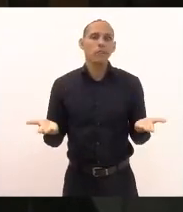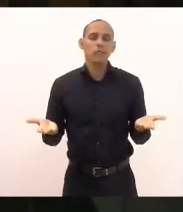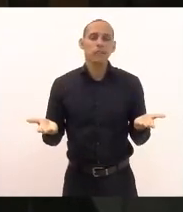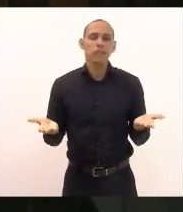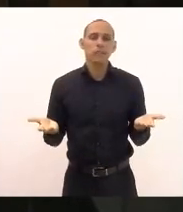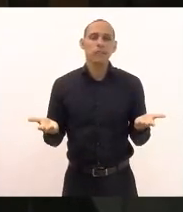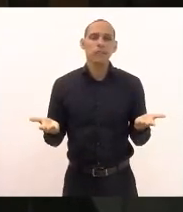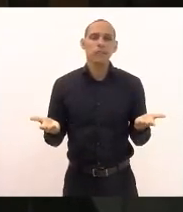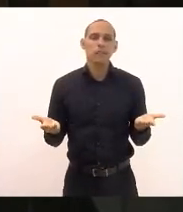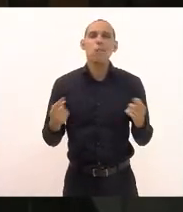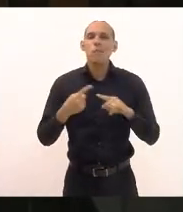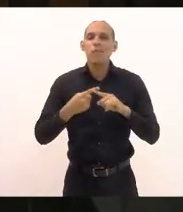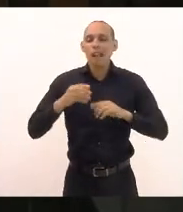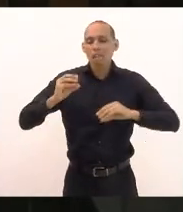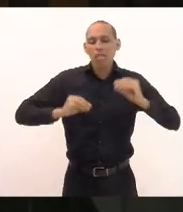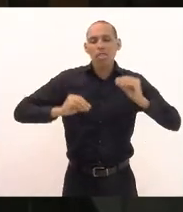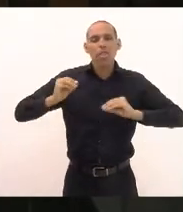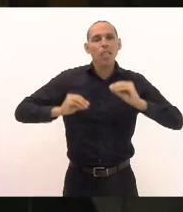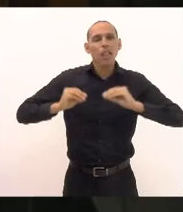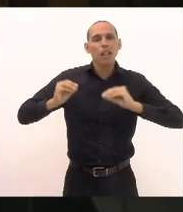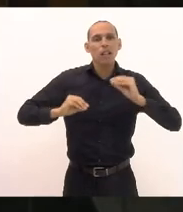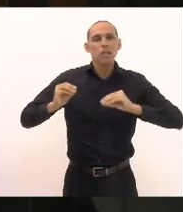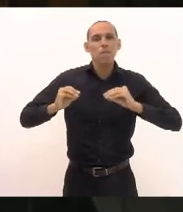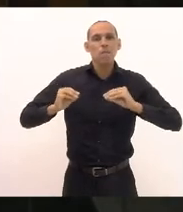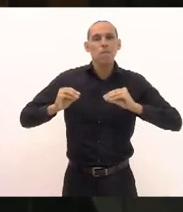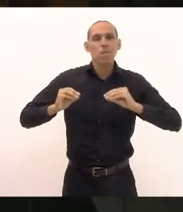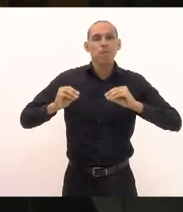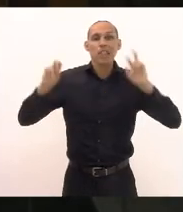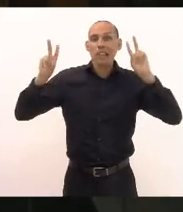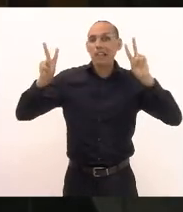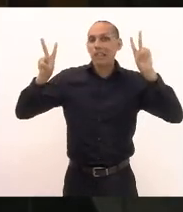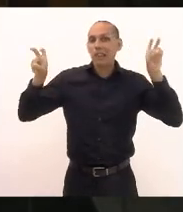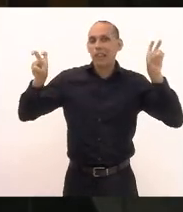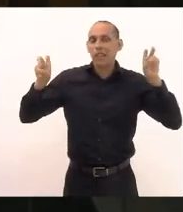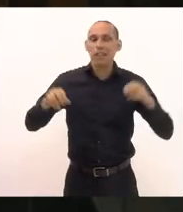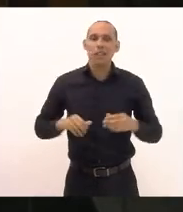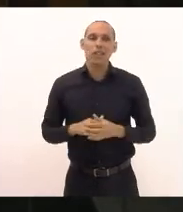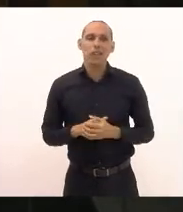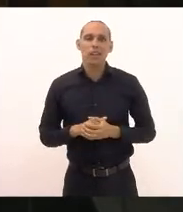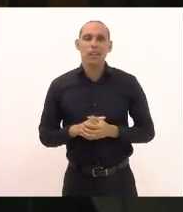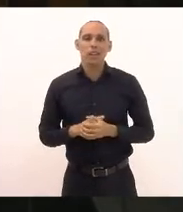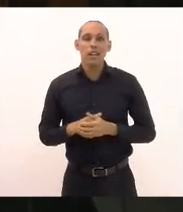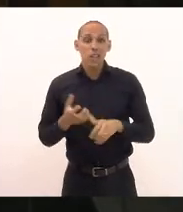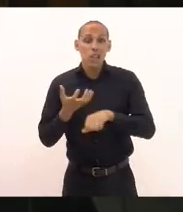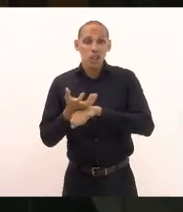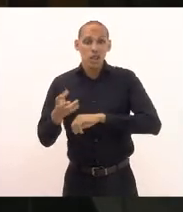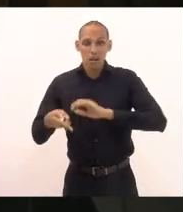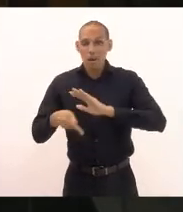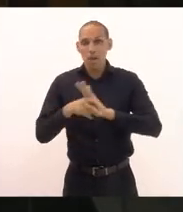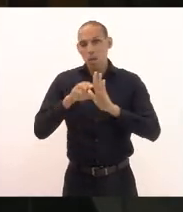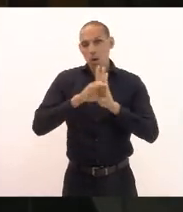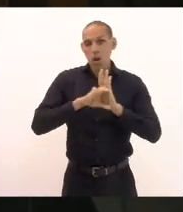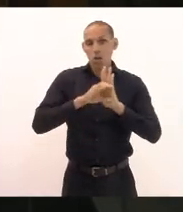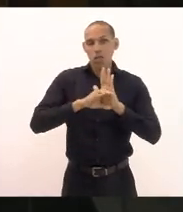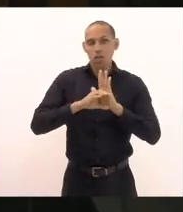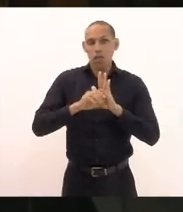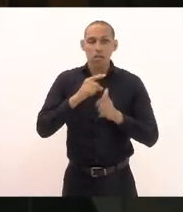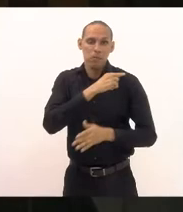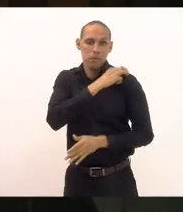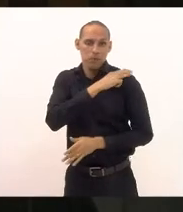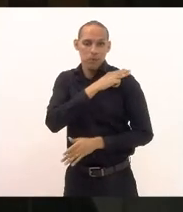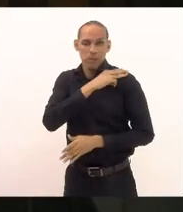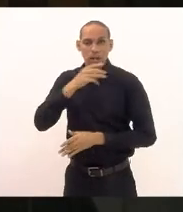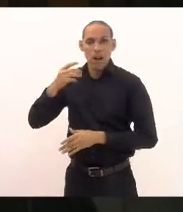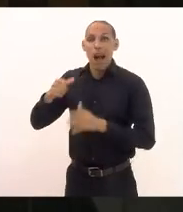A flexibilização da maneira como os temas abordados nas disciplinas que compunham o currículo do ensino médio até